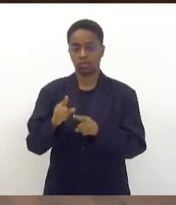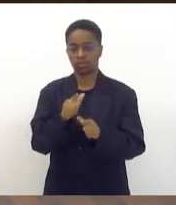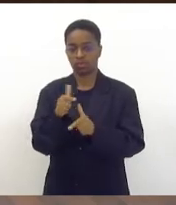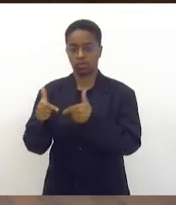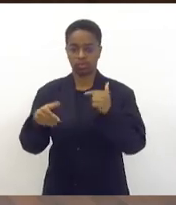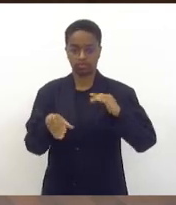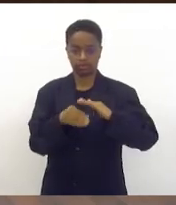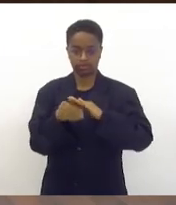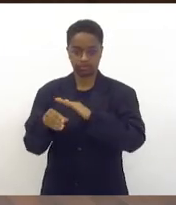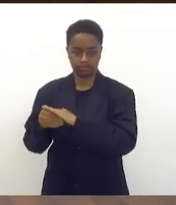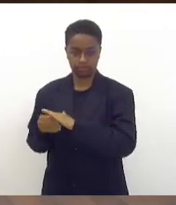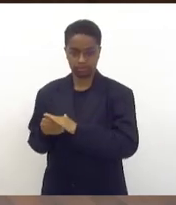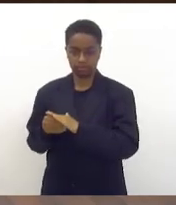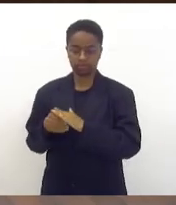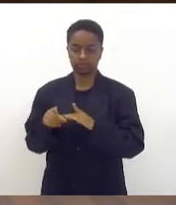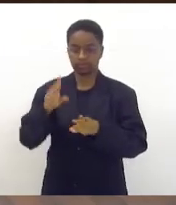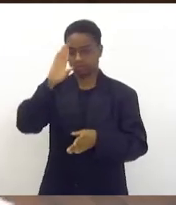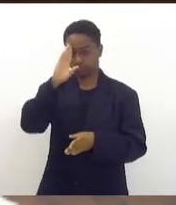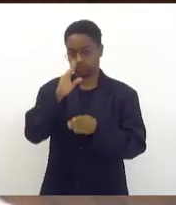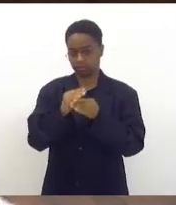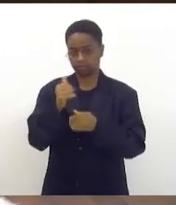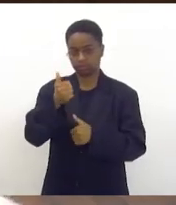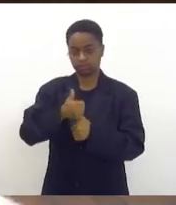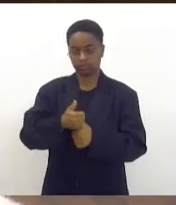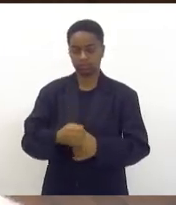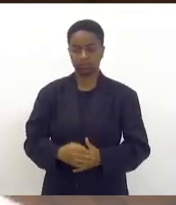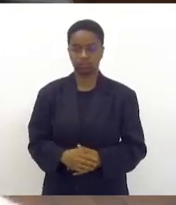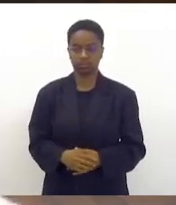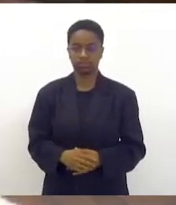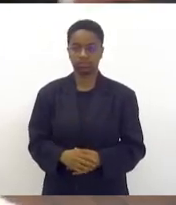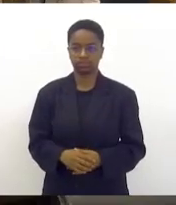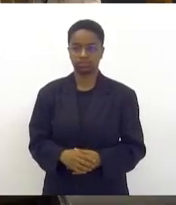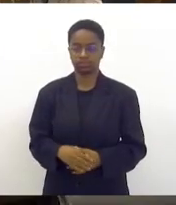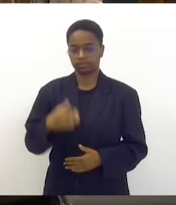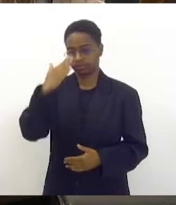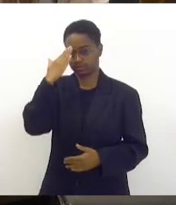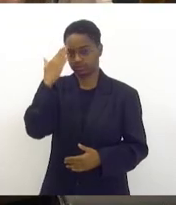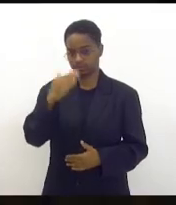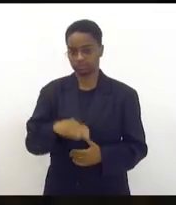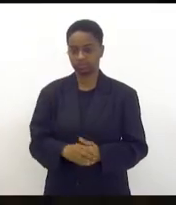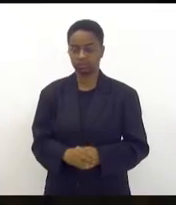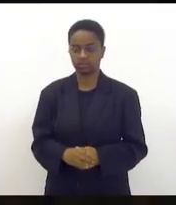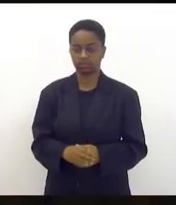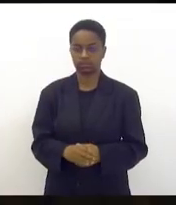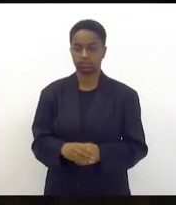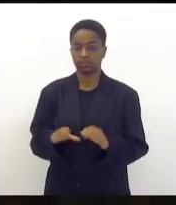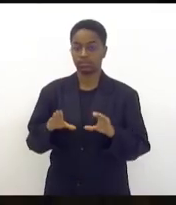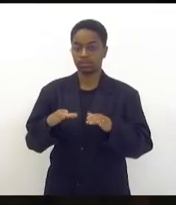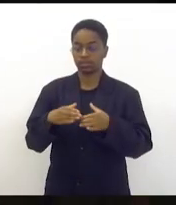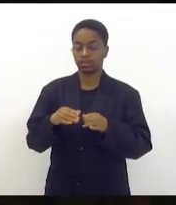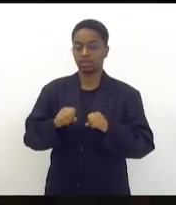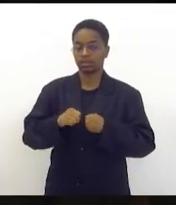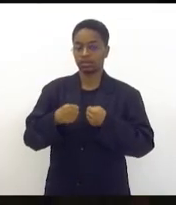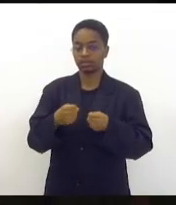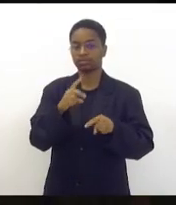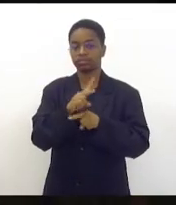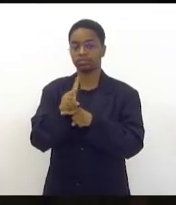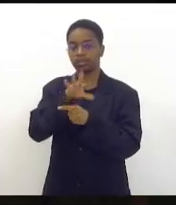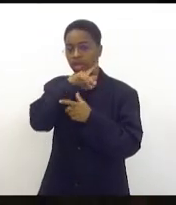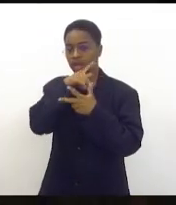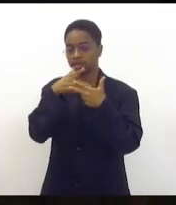demais emendas, concluindo por substitutivo. Muito obrigado. Pela Comissão de Defesa e Proteção dos